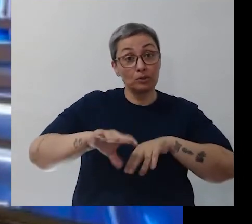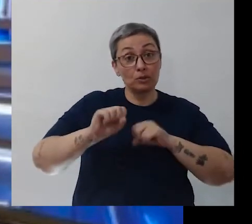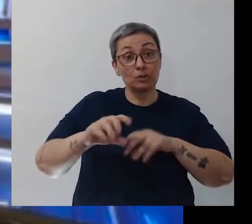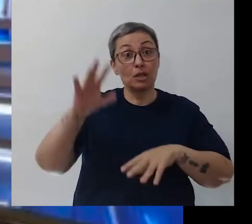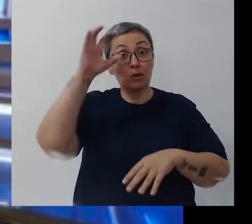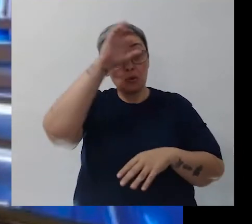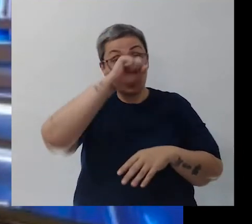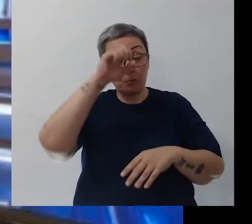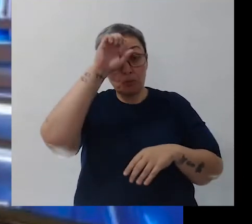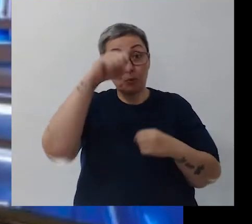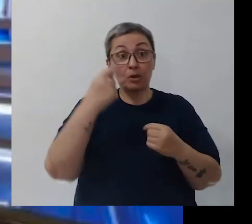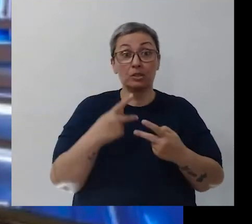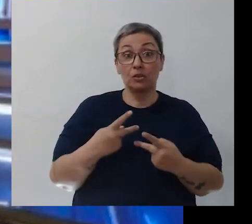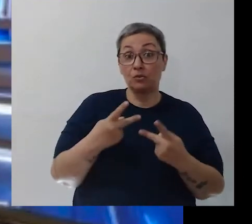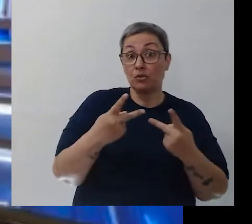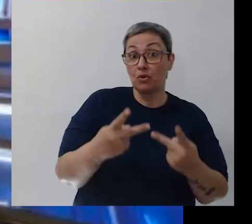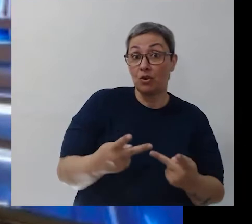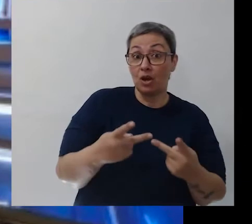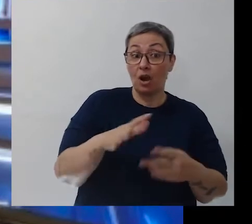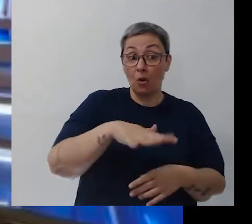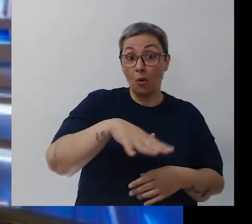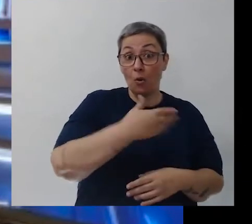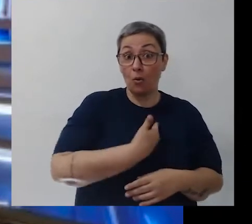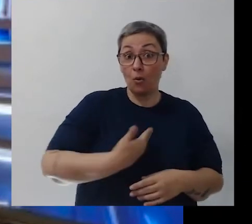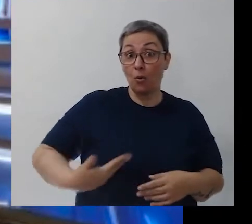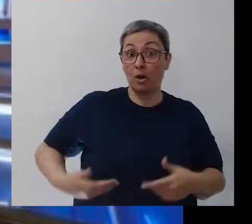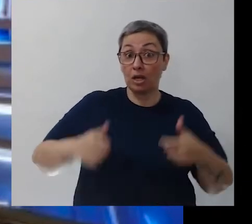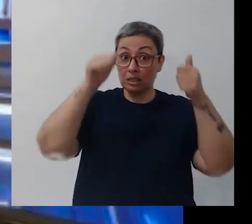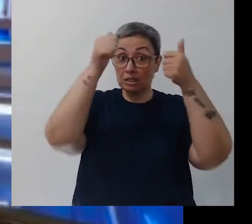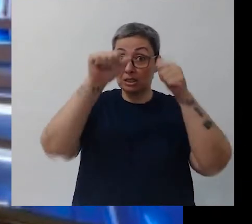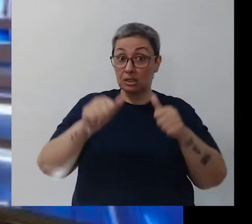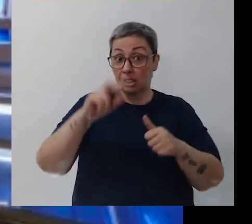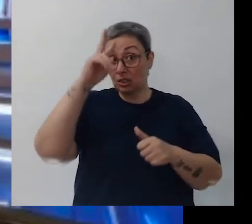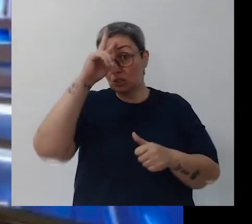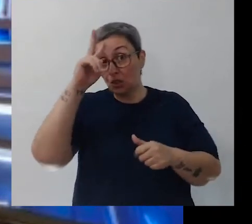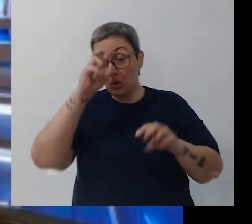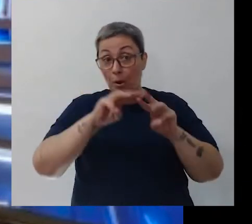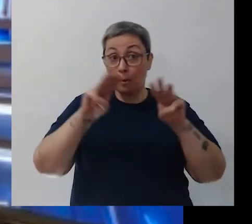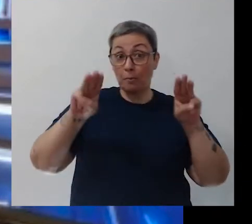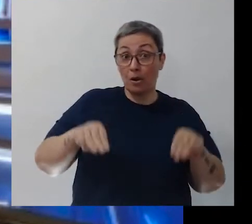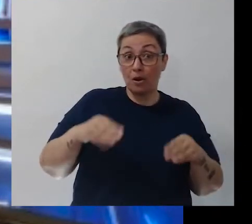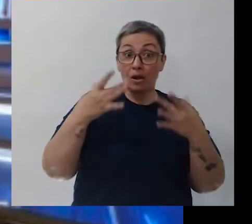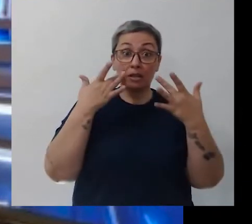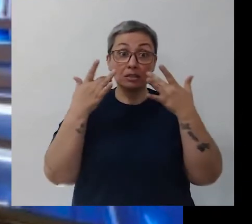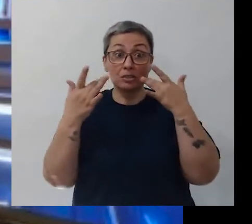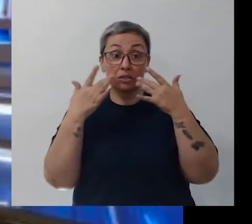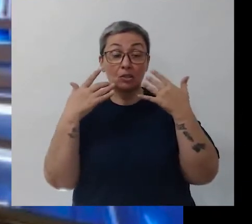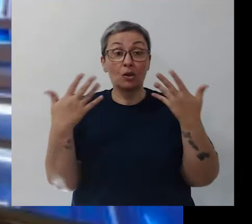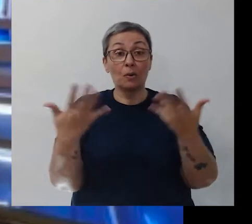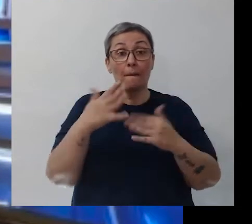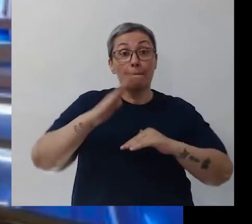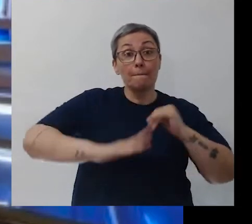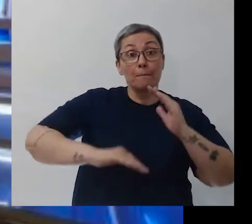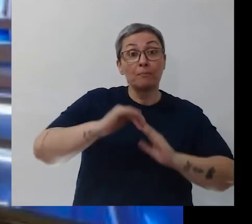aprendido quando visitamos órgãos públicos, monumentos históricos, museus, teatros, né? As